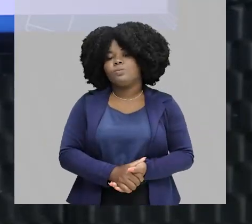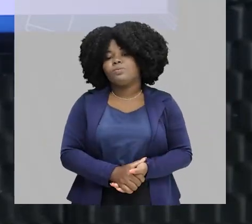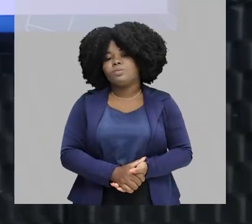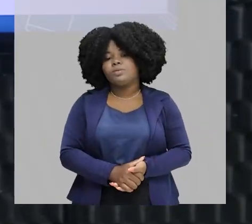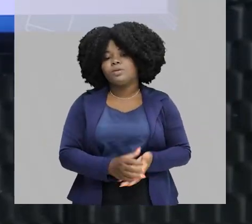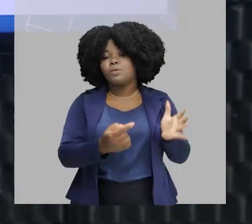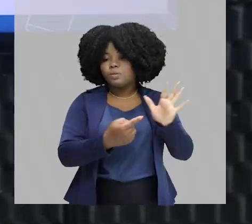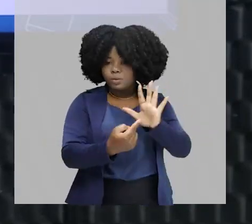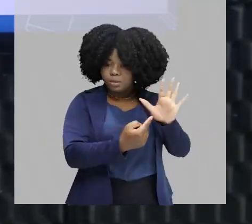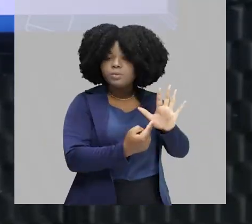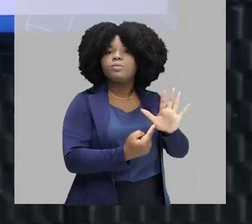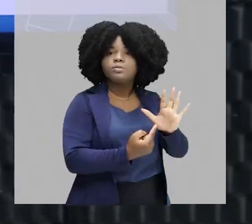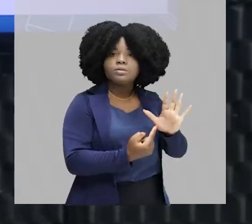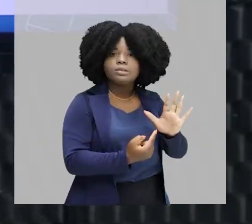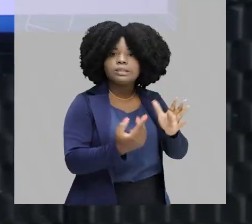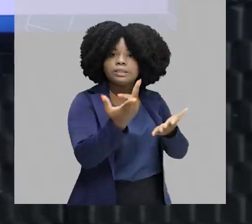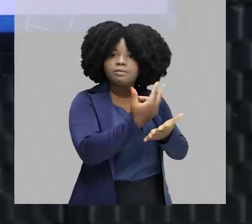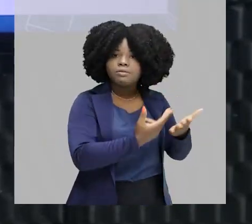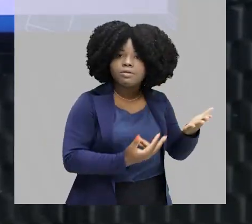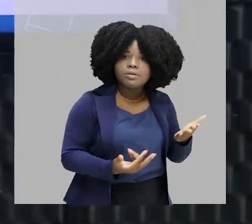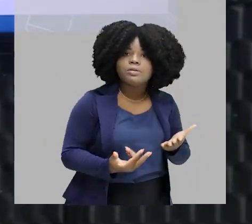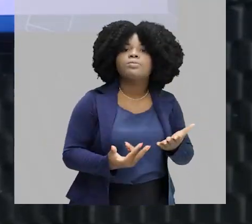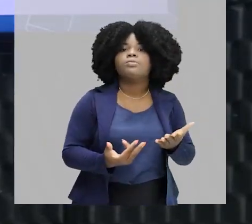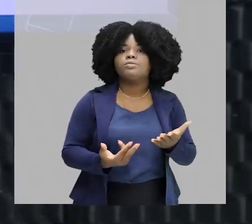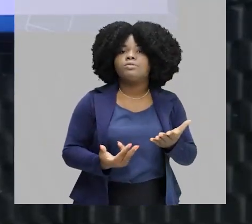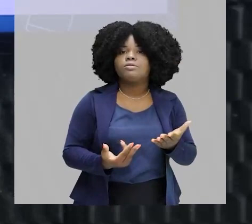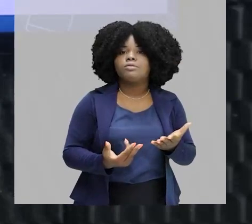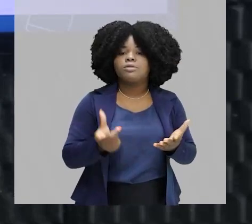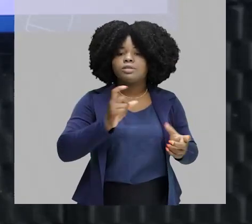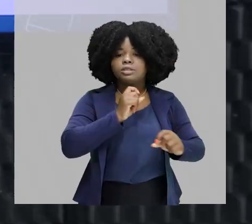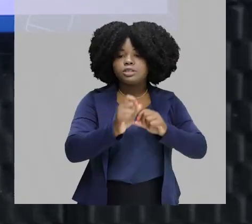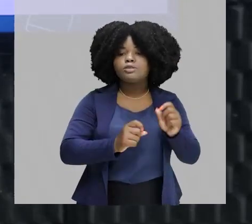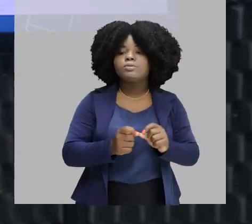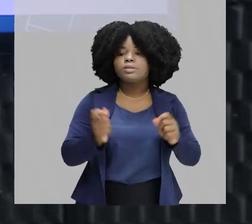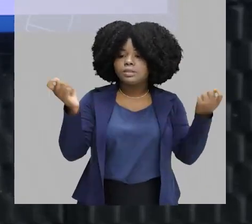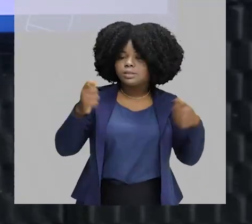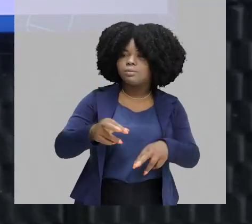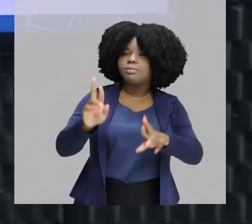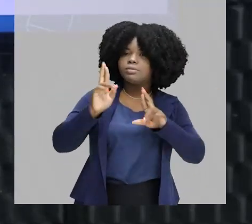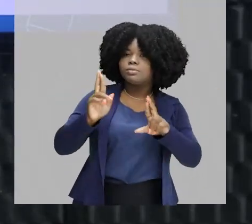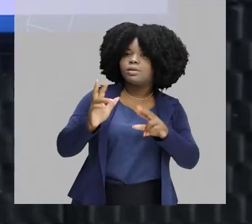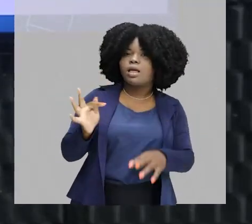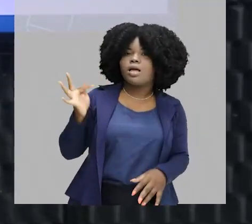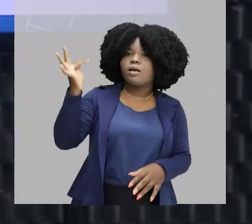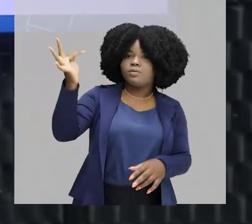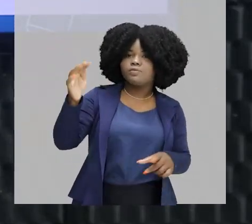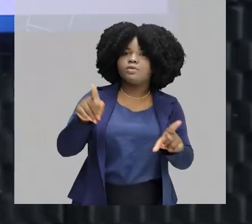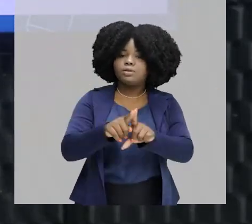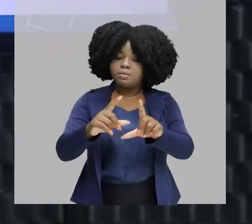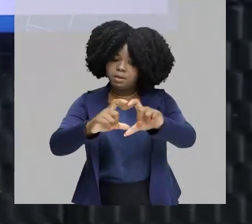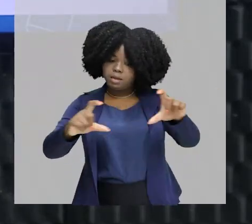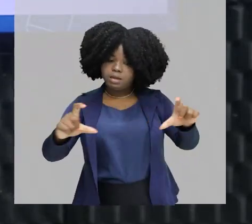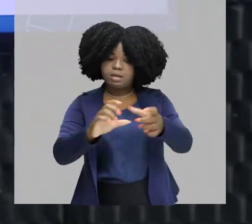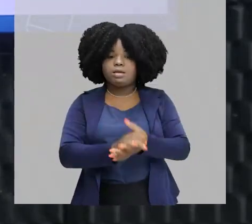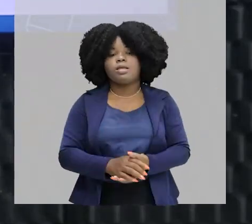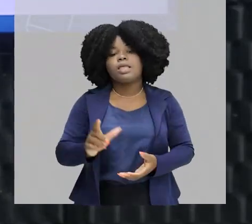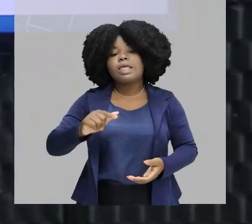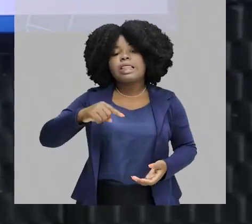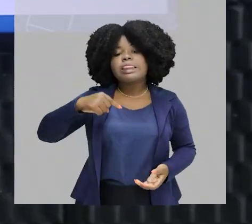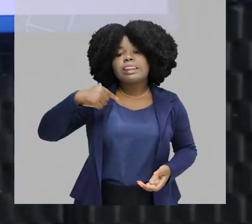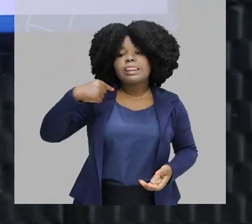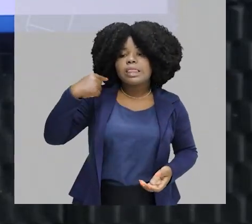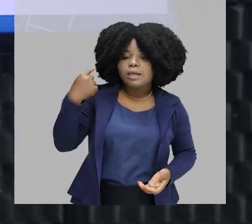eu mostrei no desenho anterior, possibilidade de alcançar um futuro. Tá? Depois, it